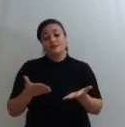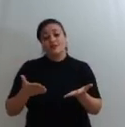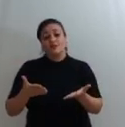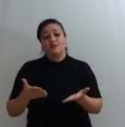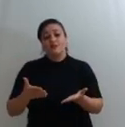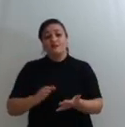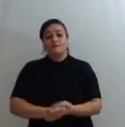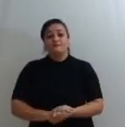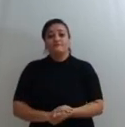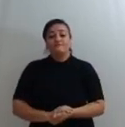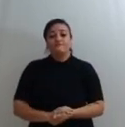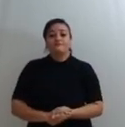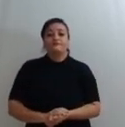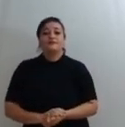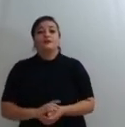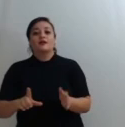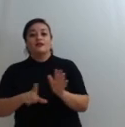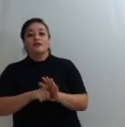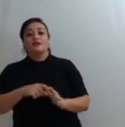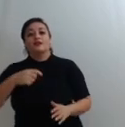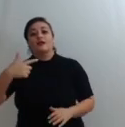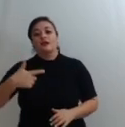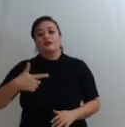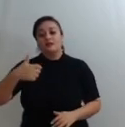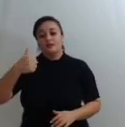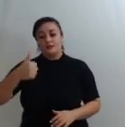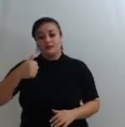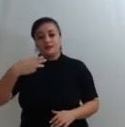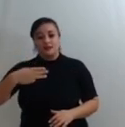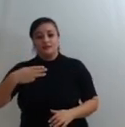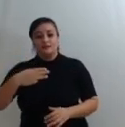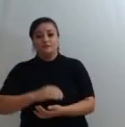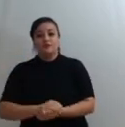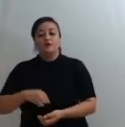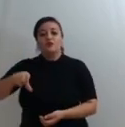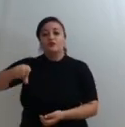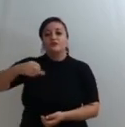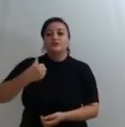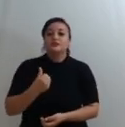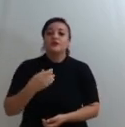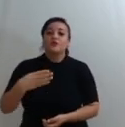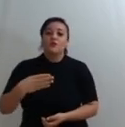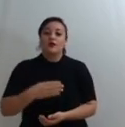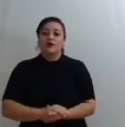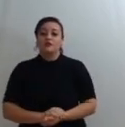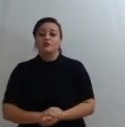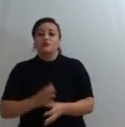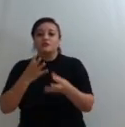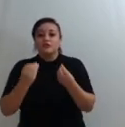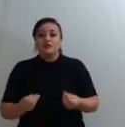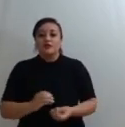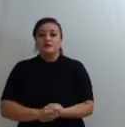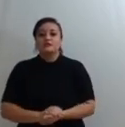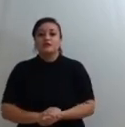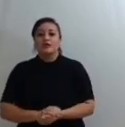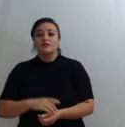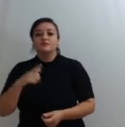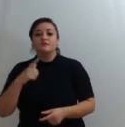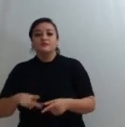da lei 13.964, sendo interpretado como comportamento insatisfatório durante a execução da pena. Foi